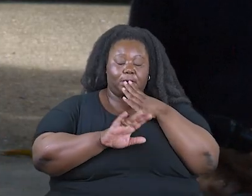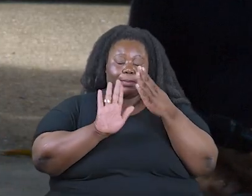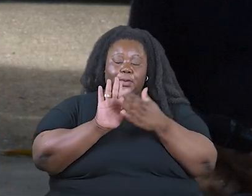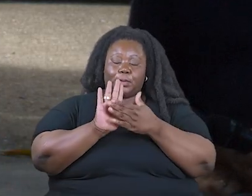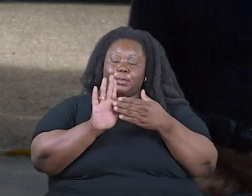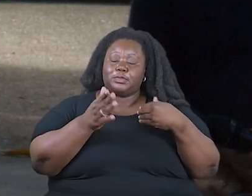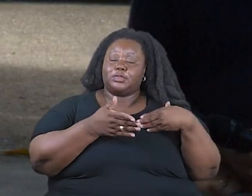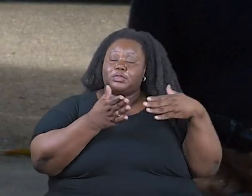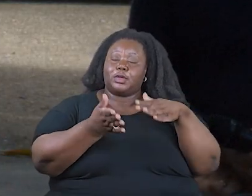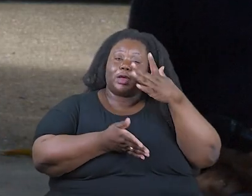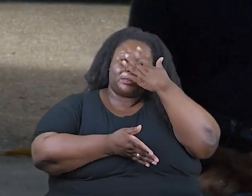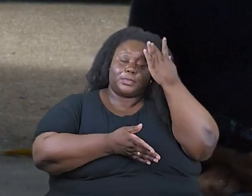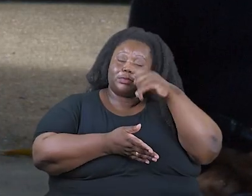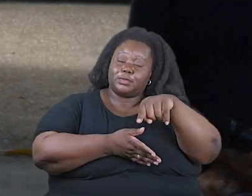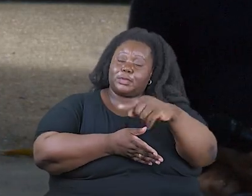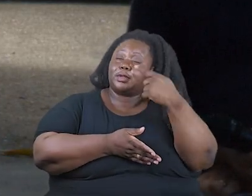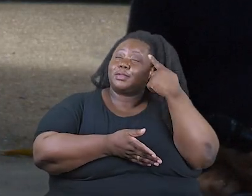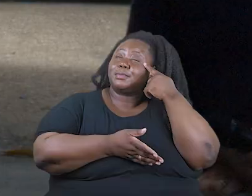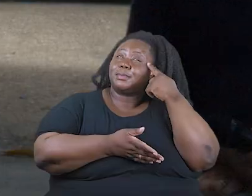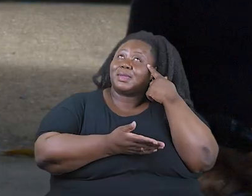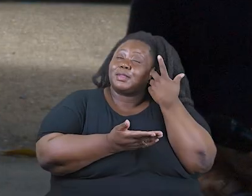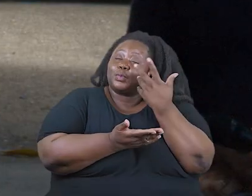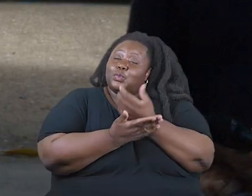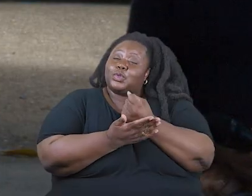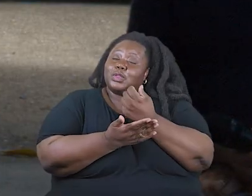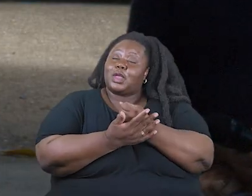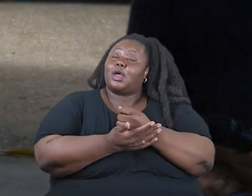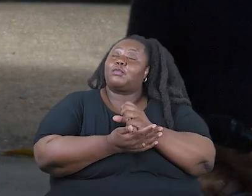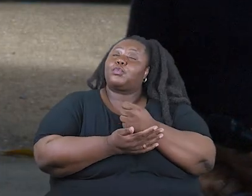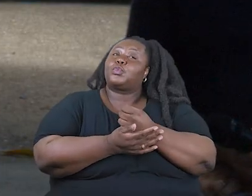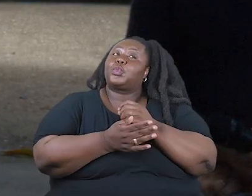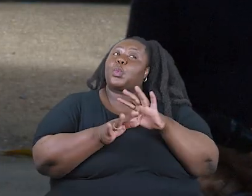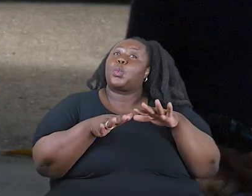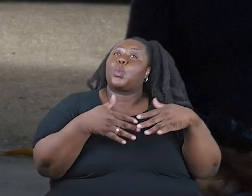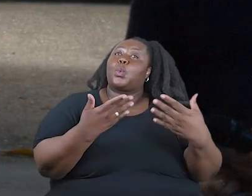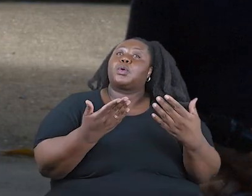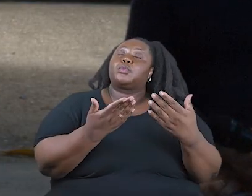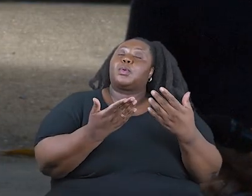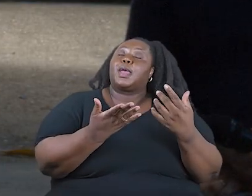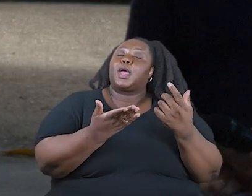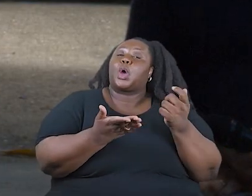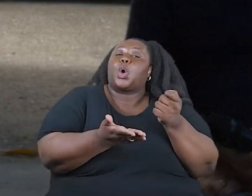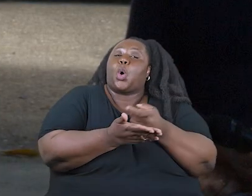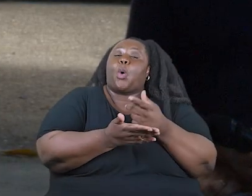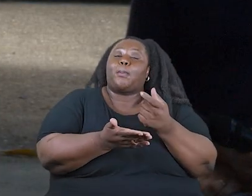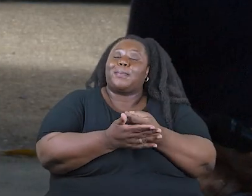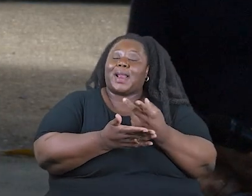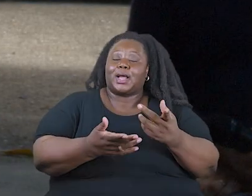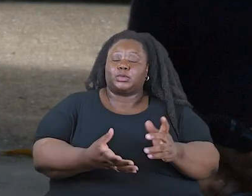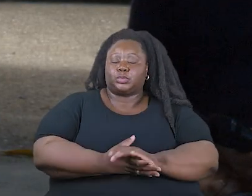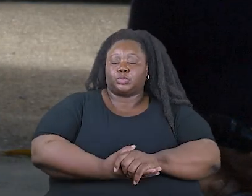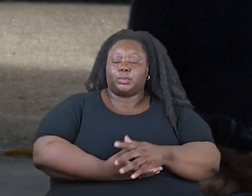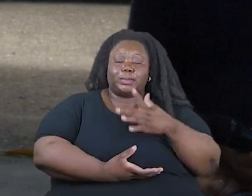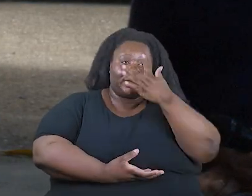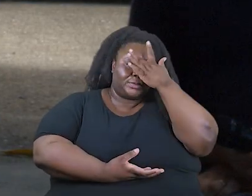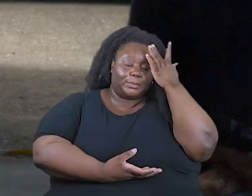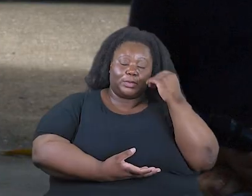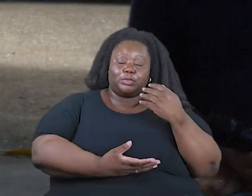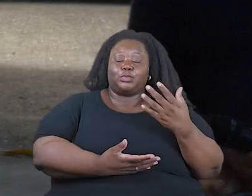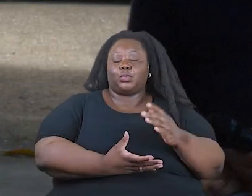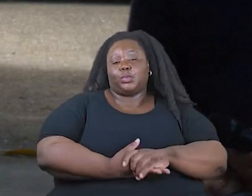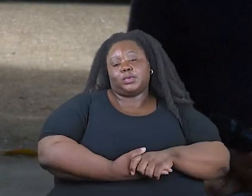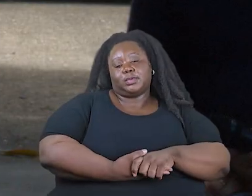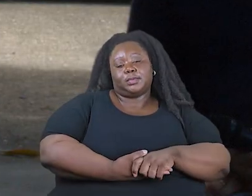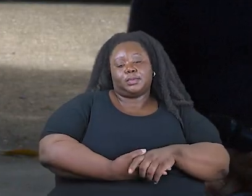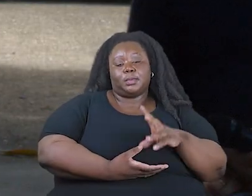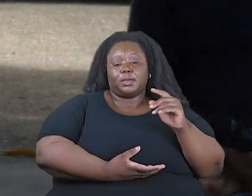as pessoas, vocês têm mais ou menos um registro do quanto é consumido isso comprado pelo público, ainda